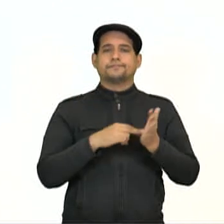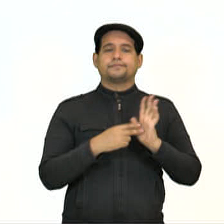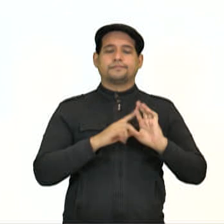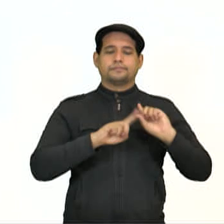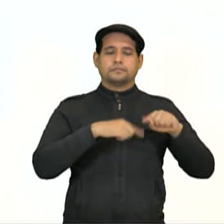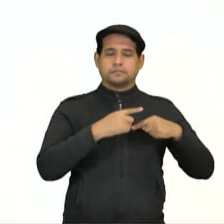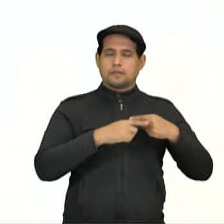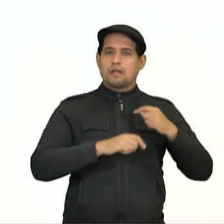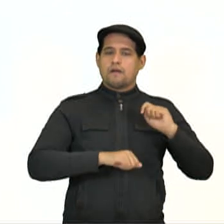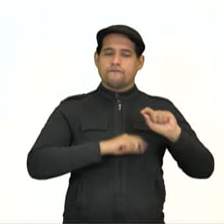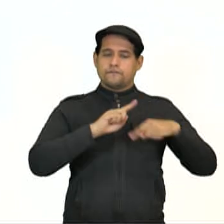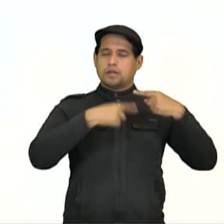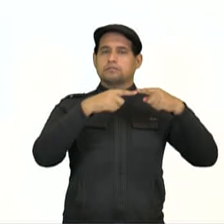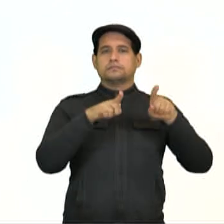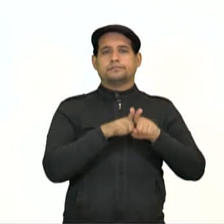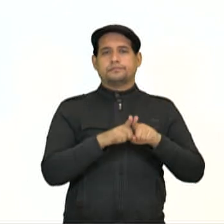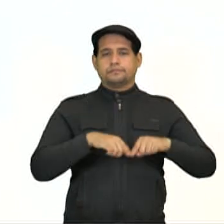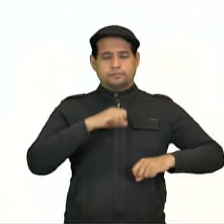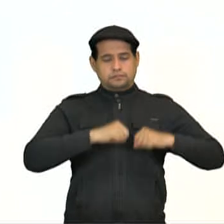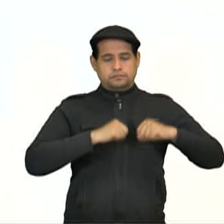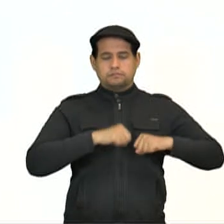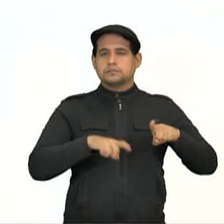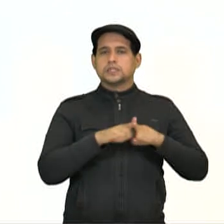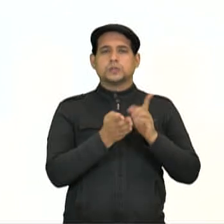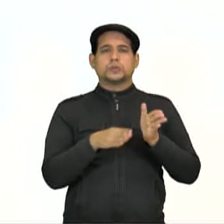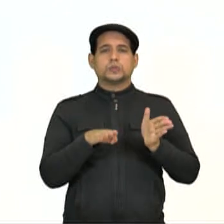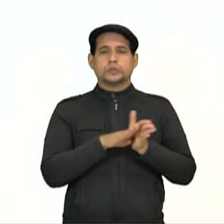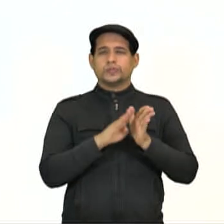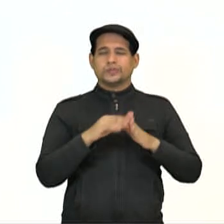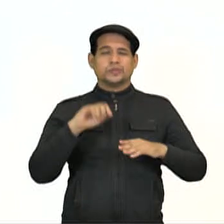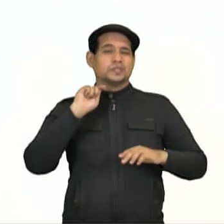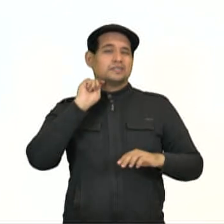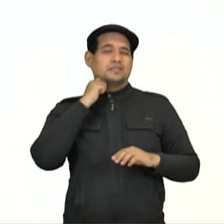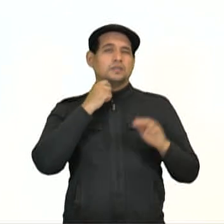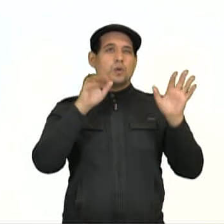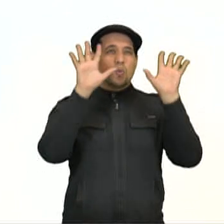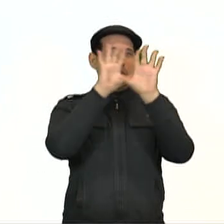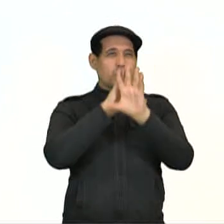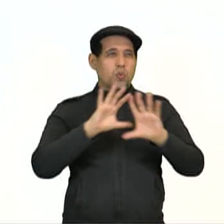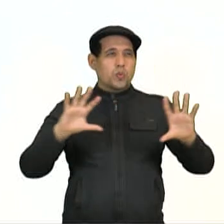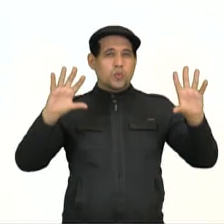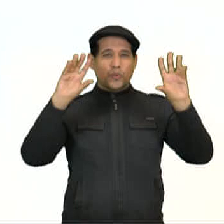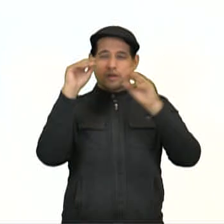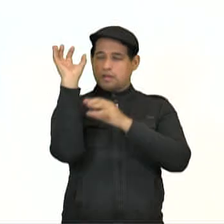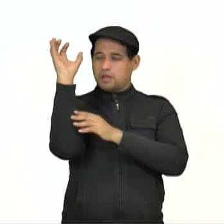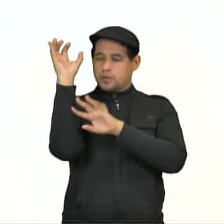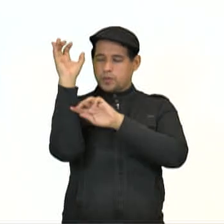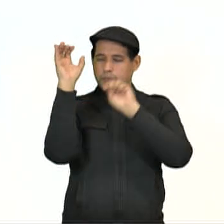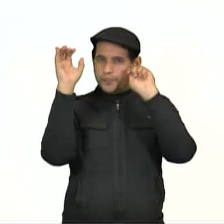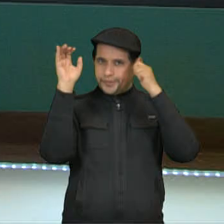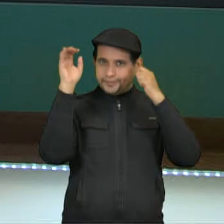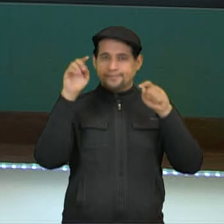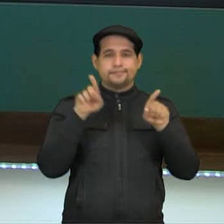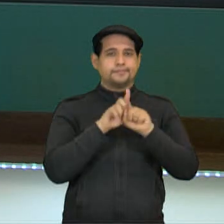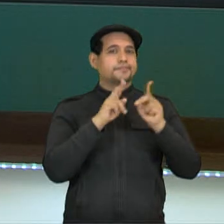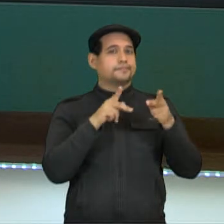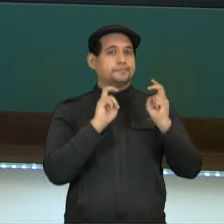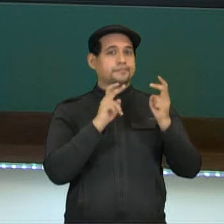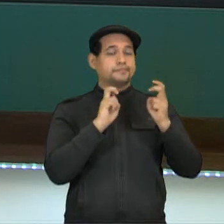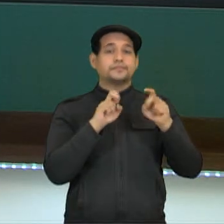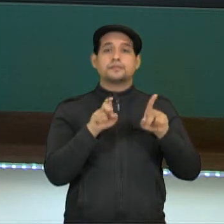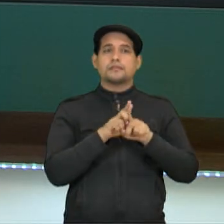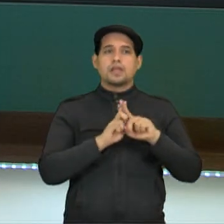após a Revolução Industrial, quando veio uma maior poluição e escureceu os troncos das árvores. Vejam,